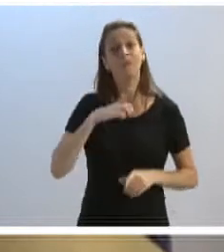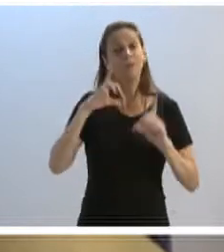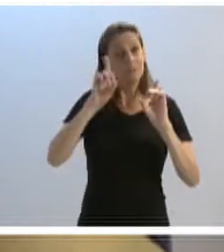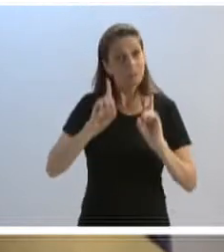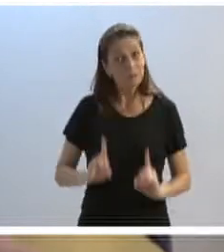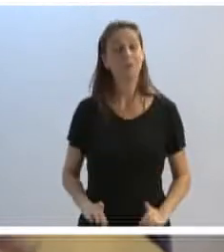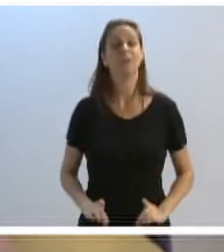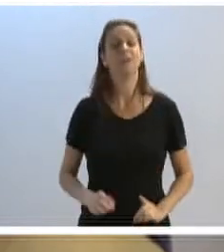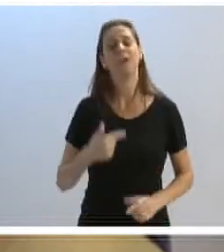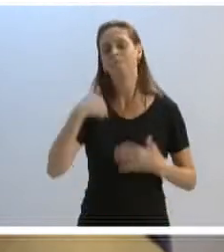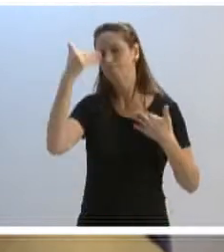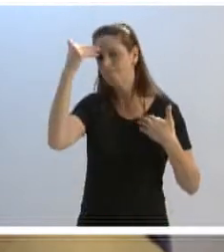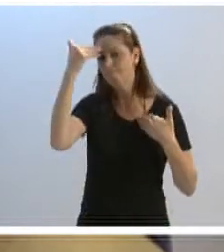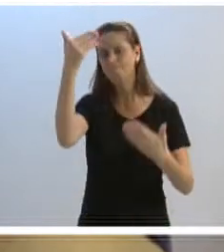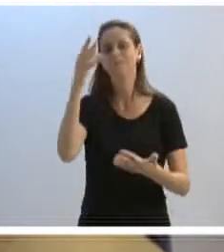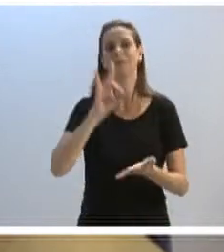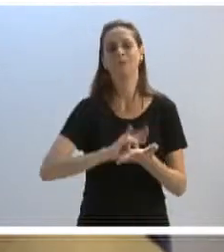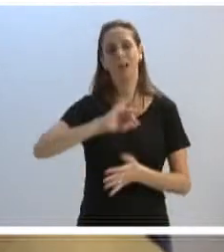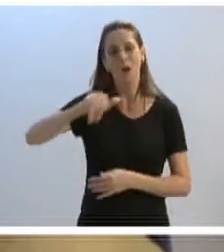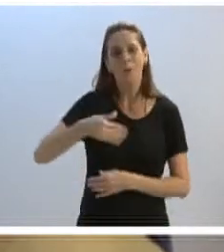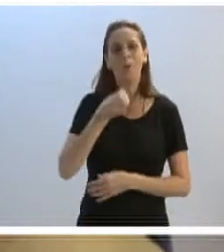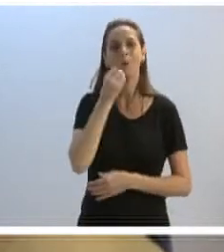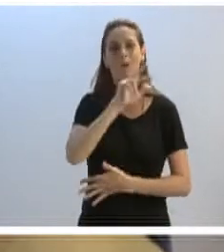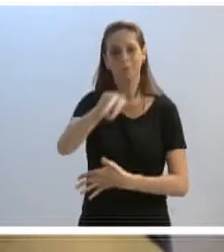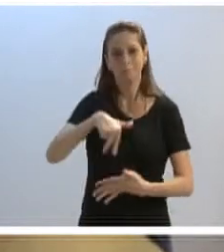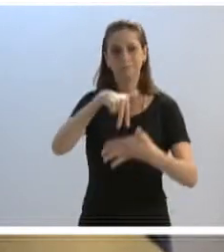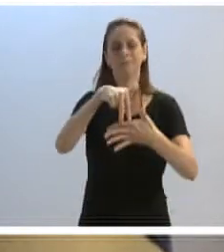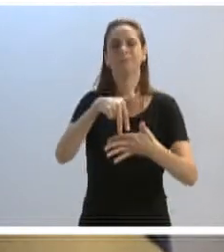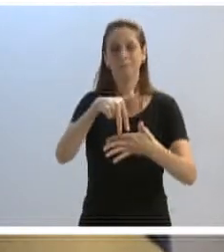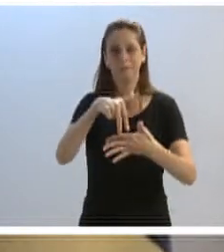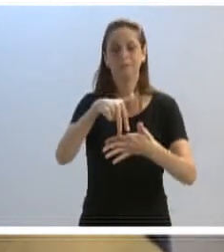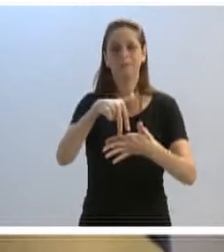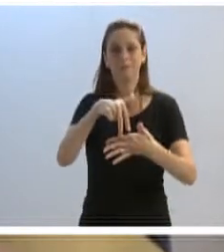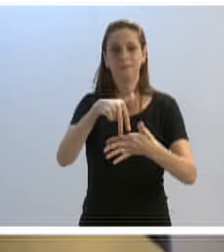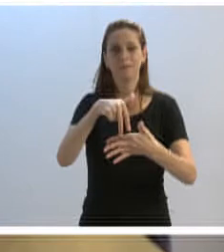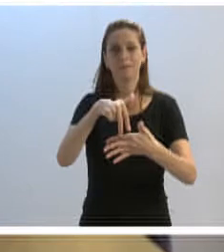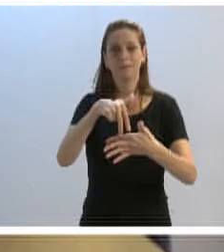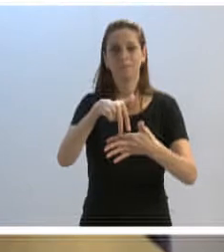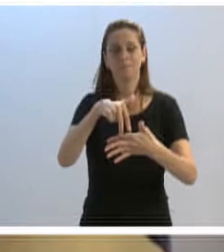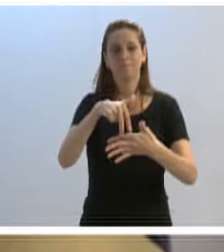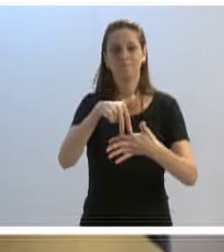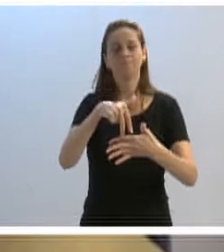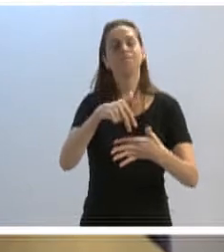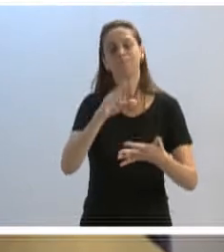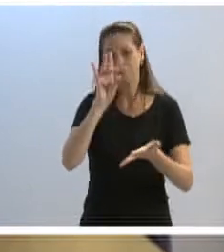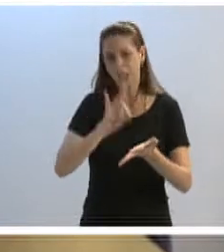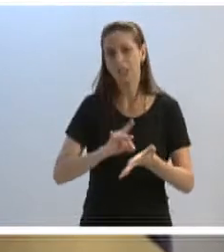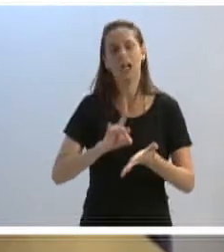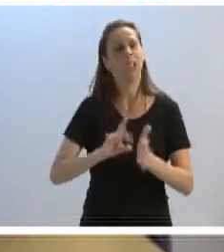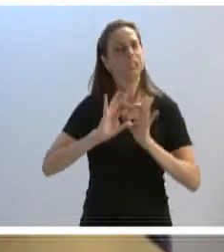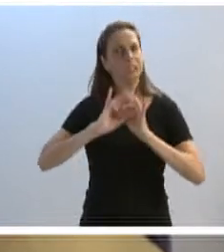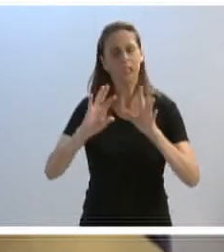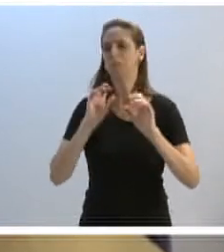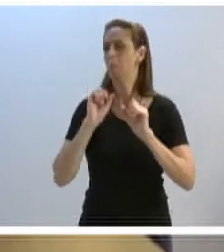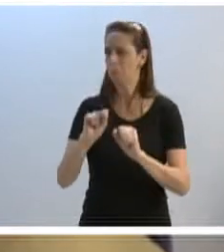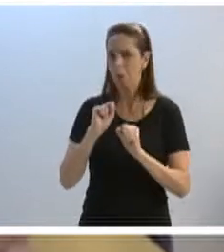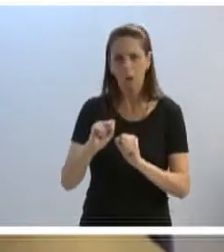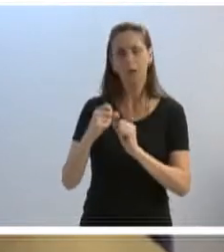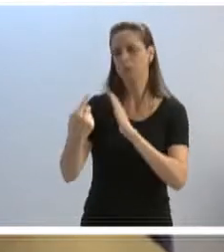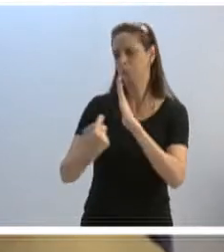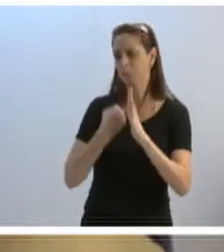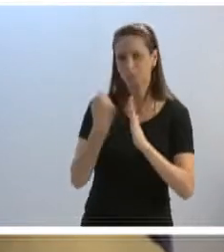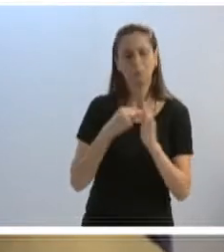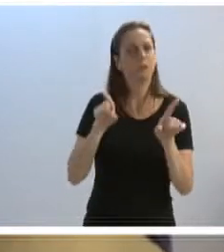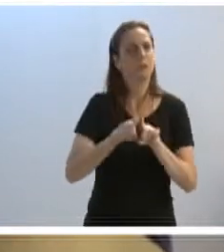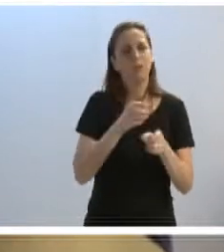deficiência, agradecemos a oportunidade que nos foi concedida e nos colocamos à disposição dos senhores e também